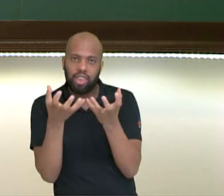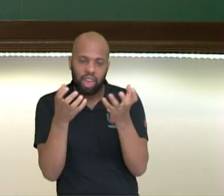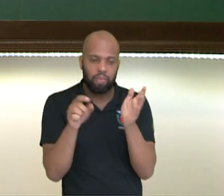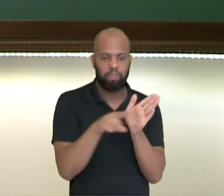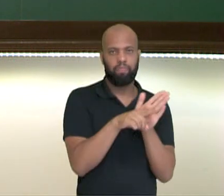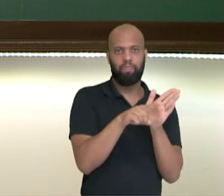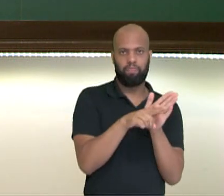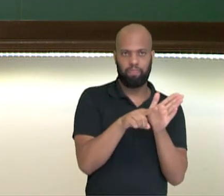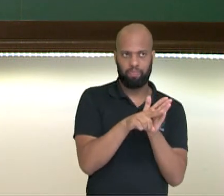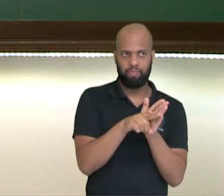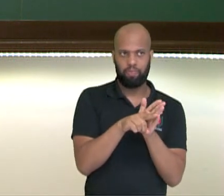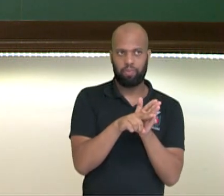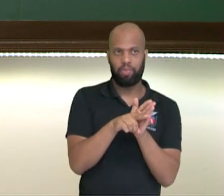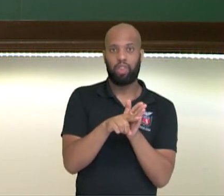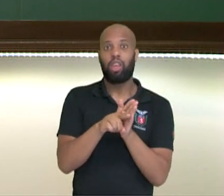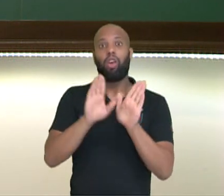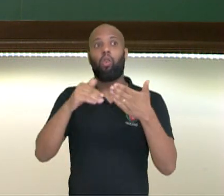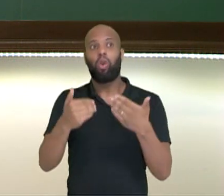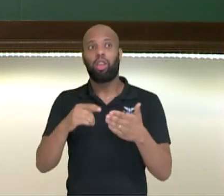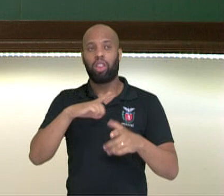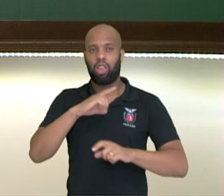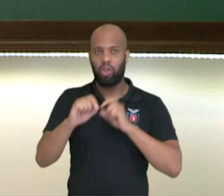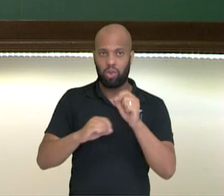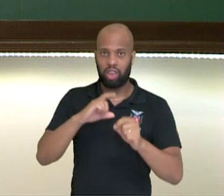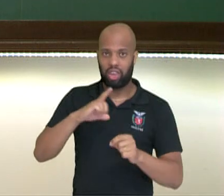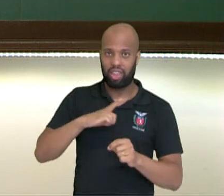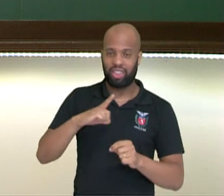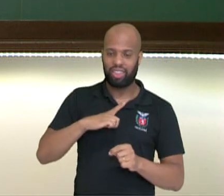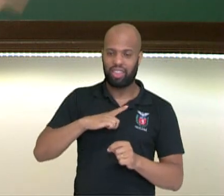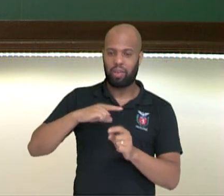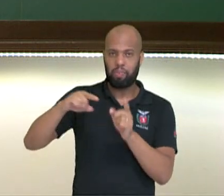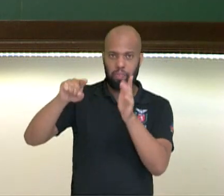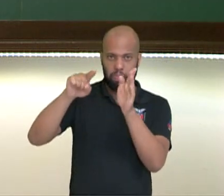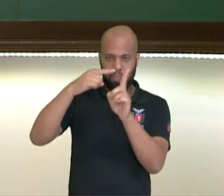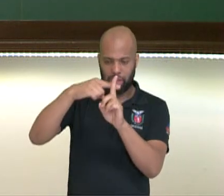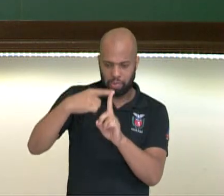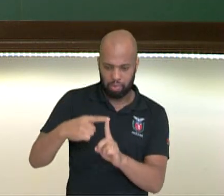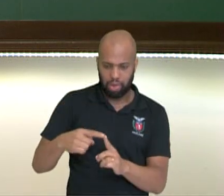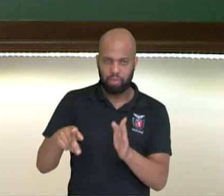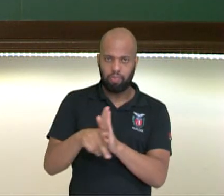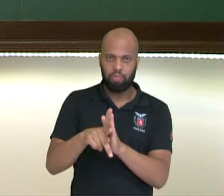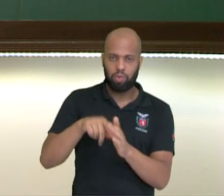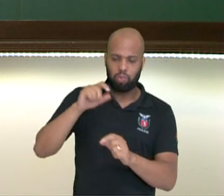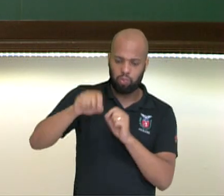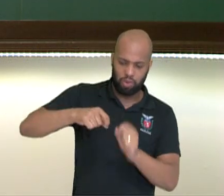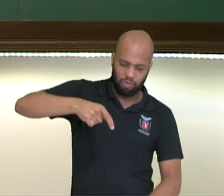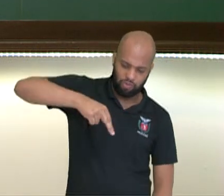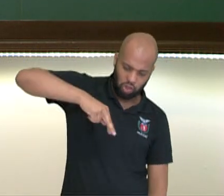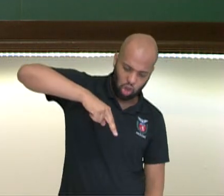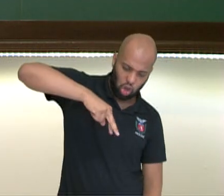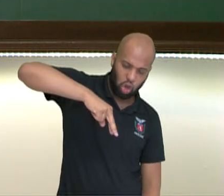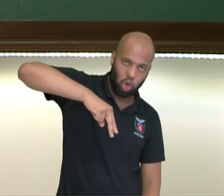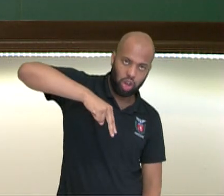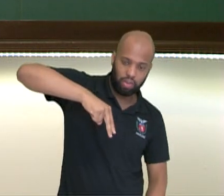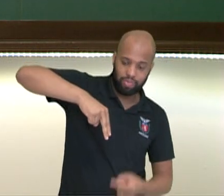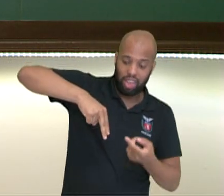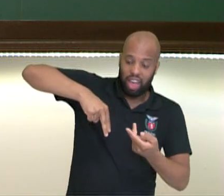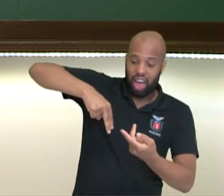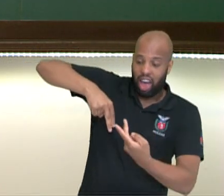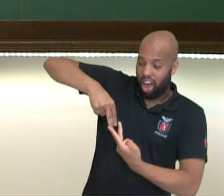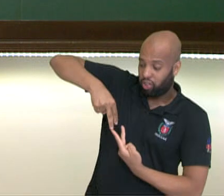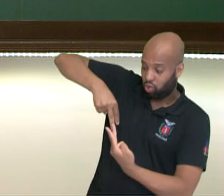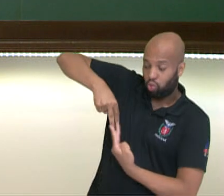ficando na parte inferior. Como as cargas positivas ficam na parte inferior, vai acontecer o que com as folhinhas? Como elas estão positivas, as